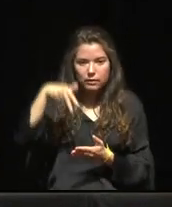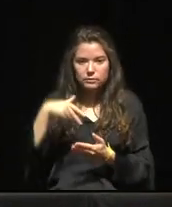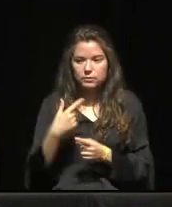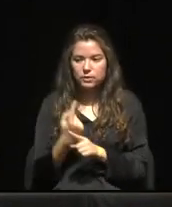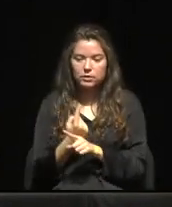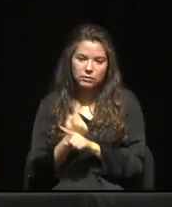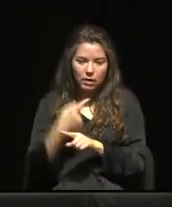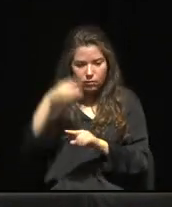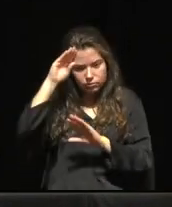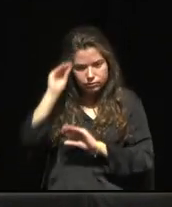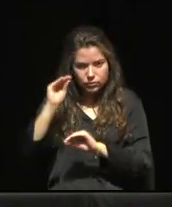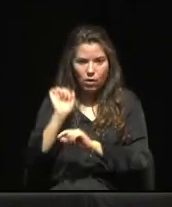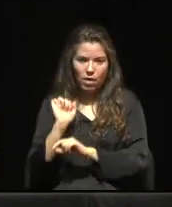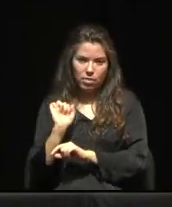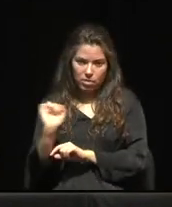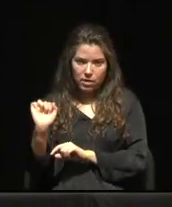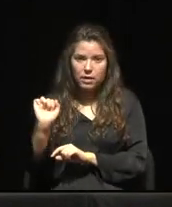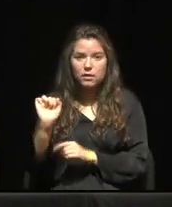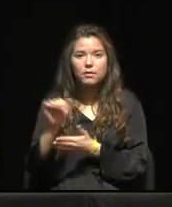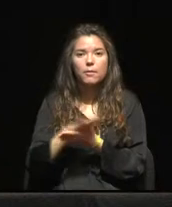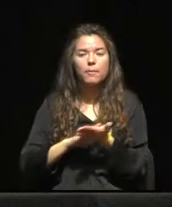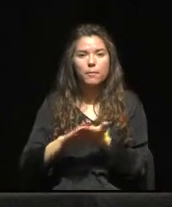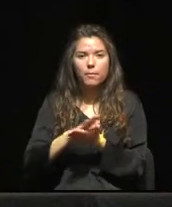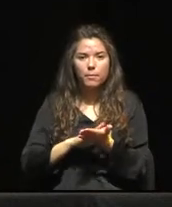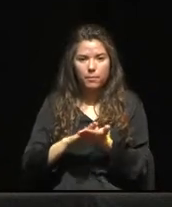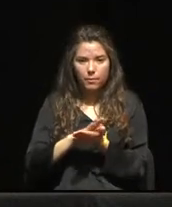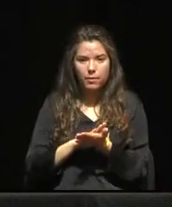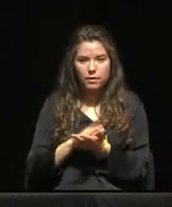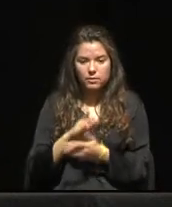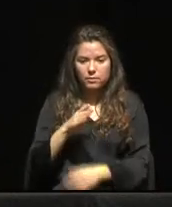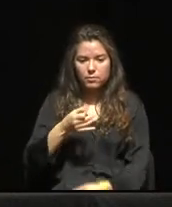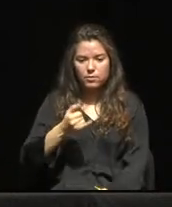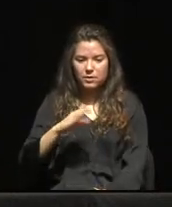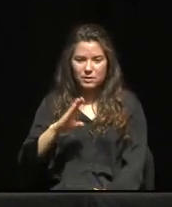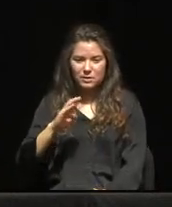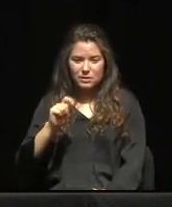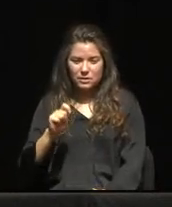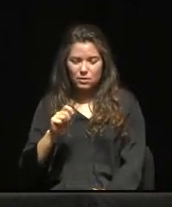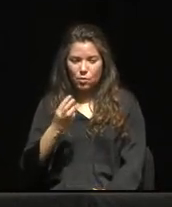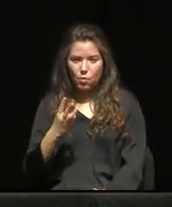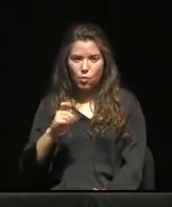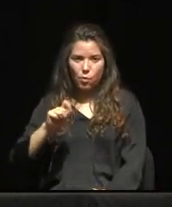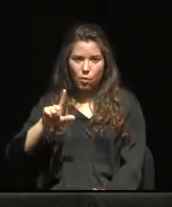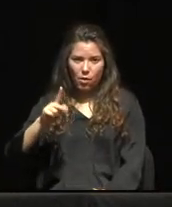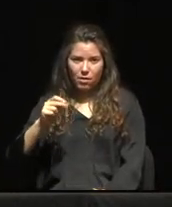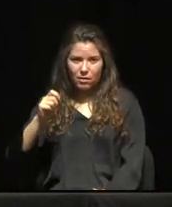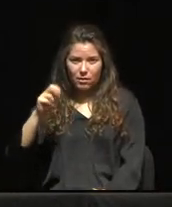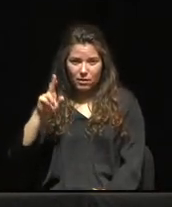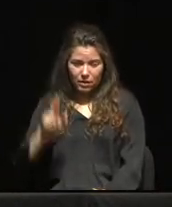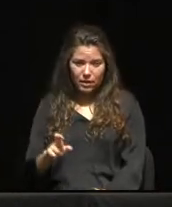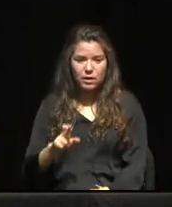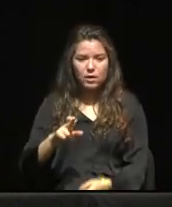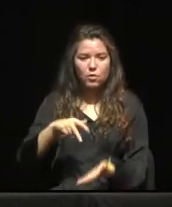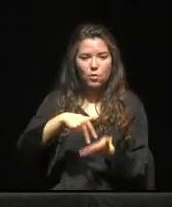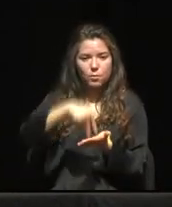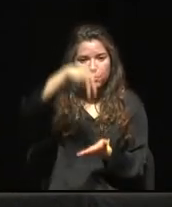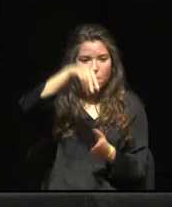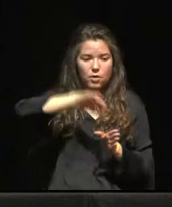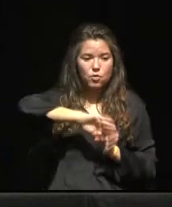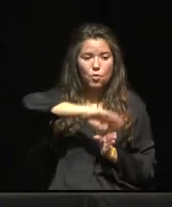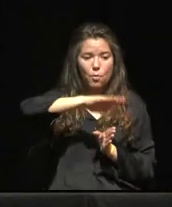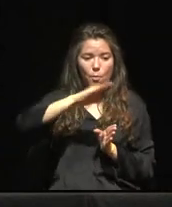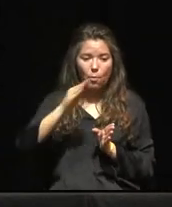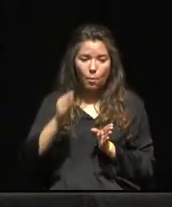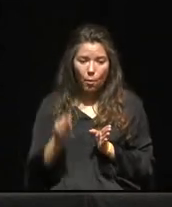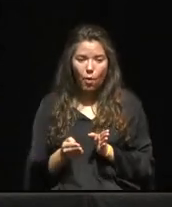tido por seu instrutor de base Tracy le Walker que o levou a dar o seu primeiro salto no monte brin